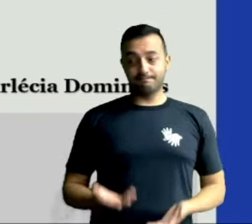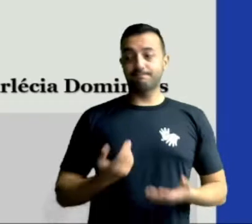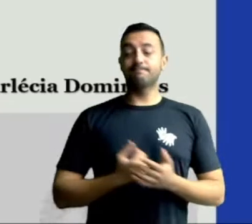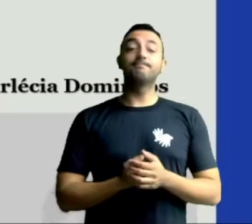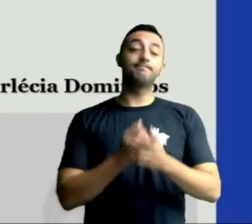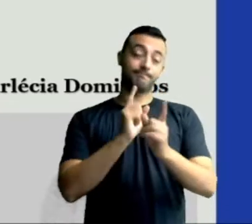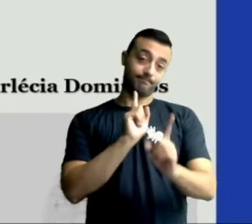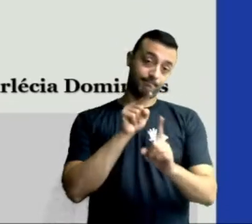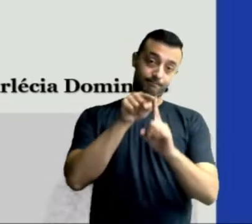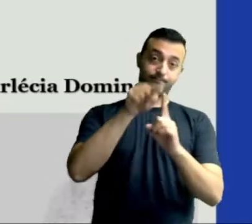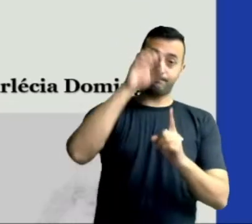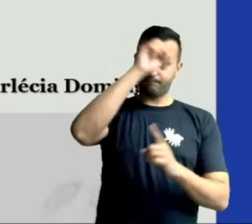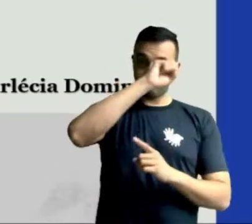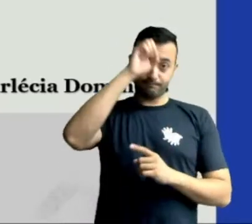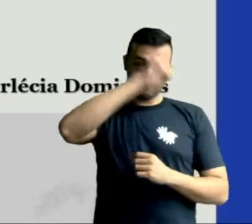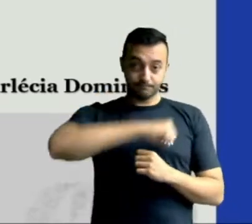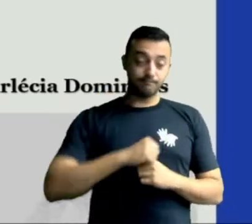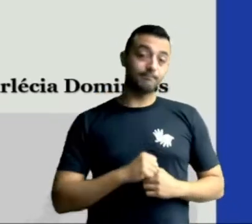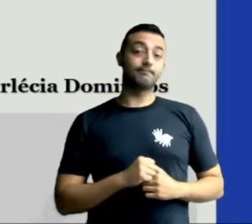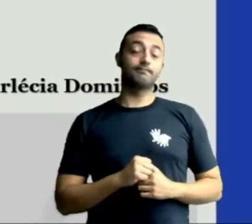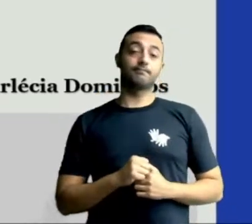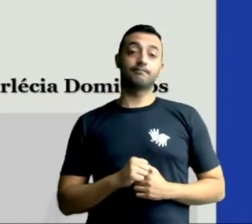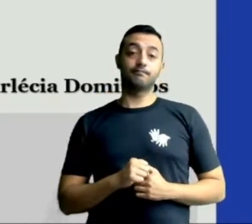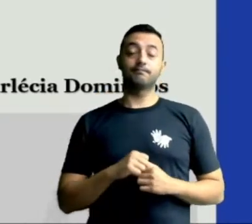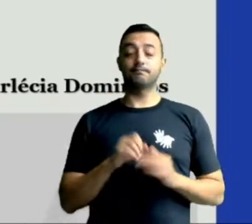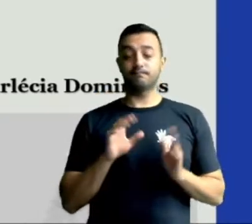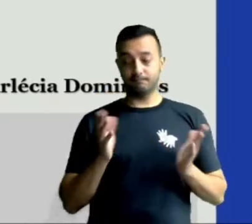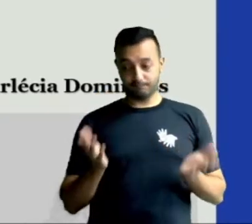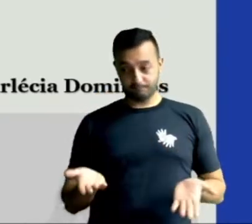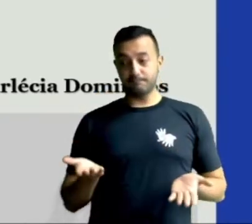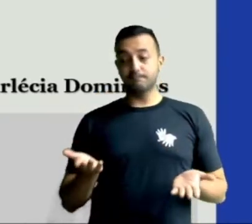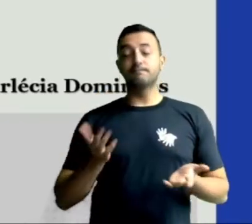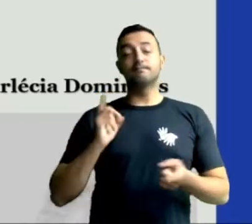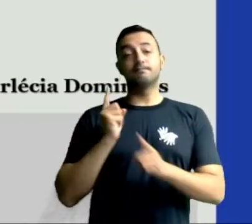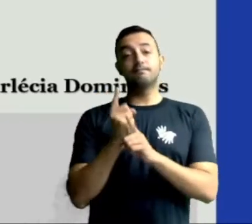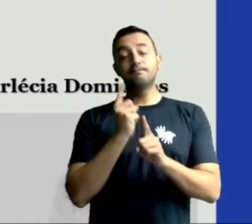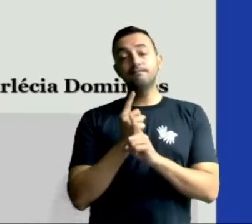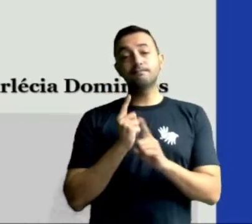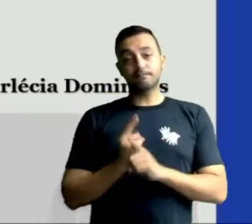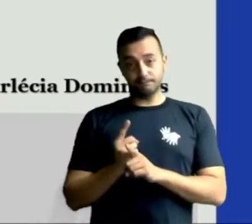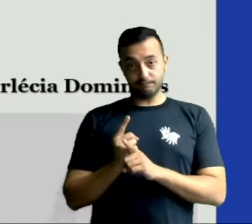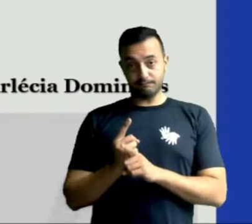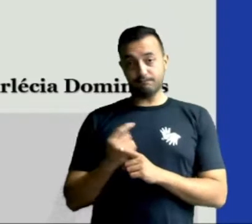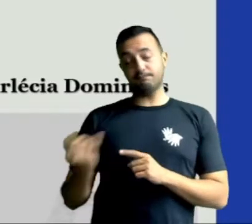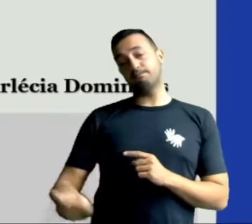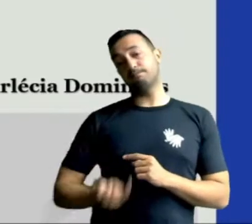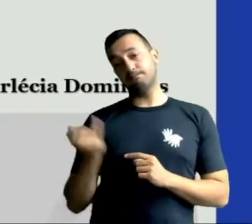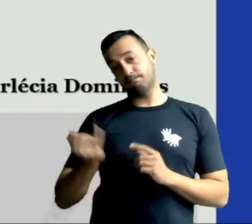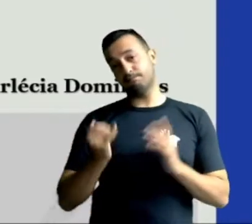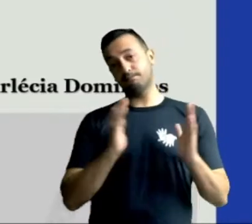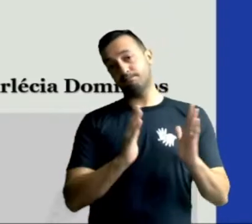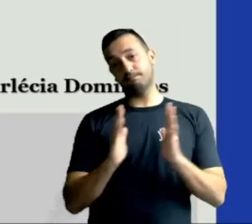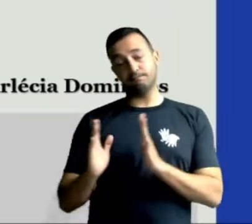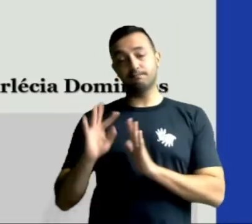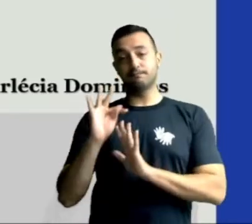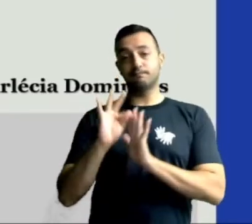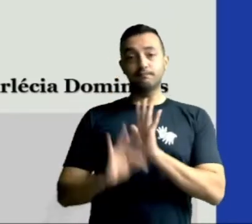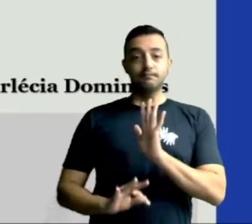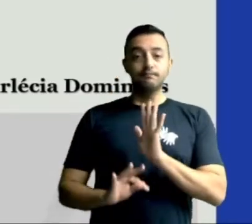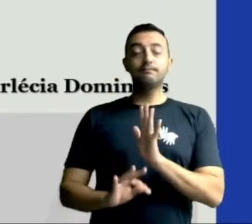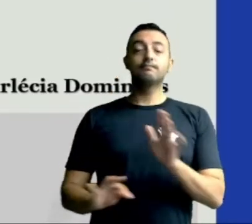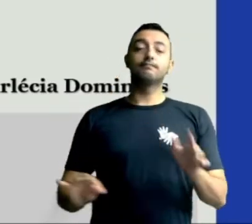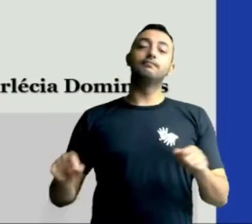quanto aos objetivos de aprendizagem, é este: identificar partes importantes dos textos